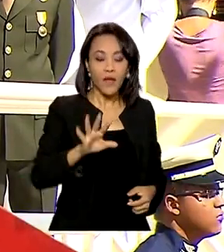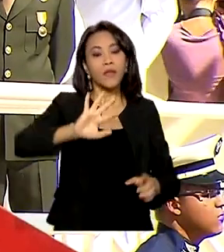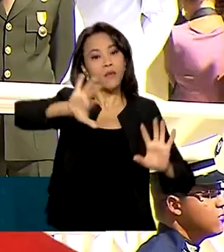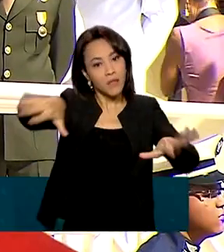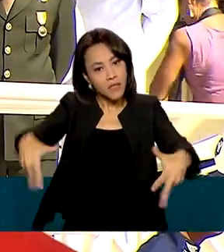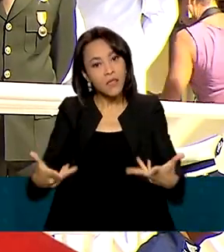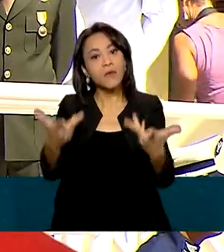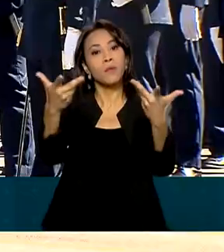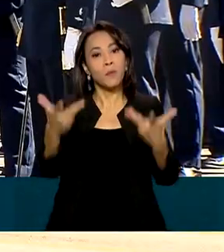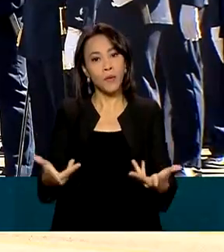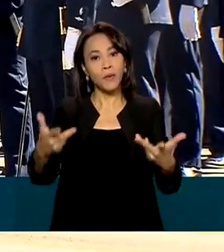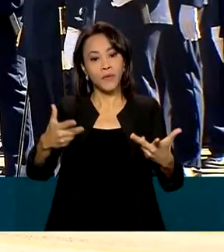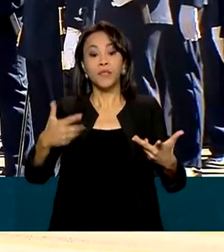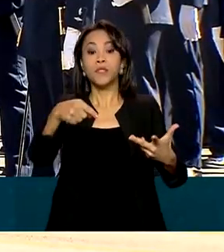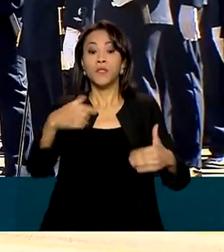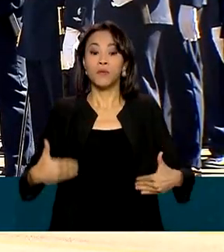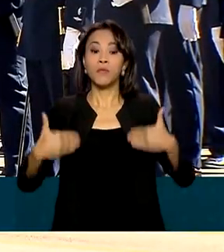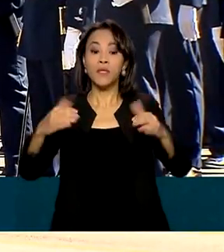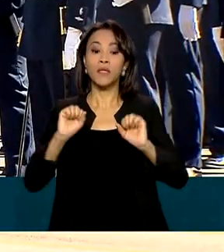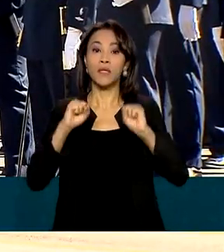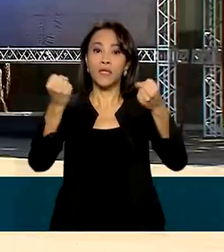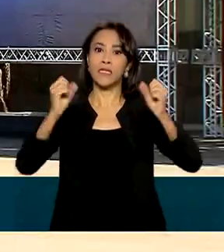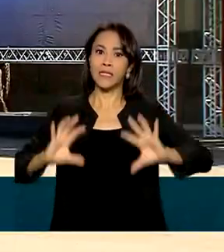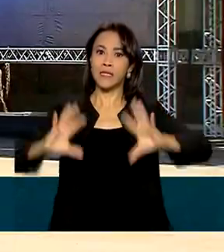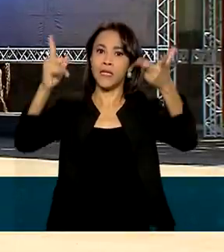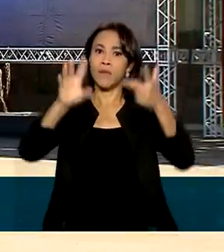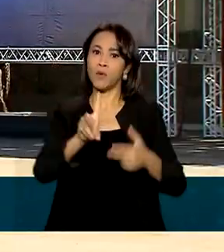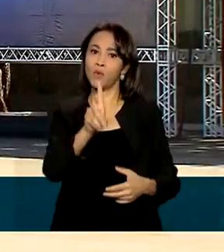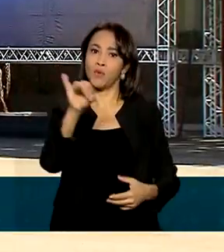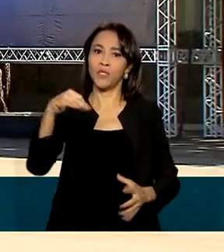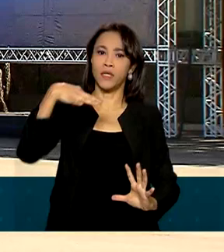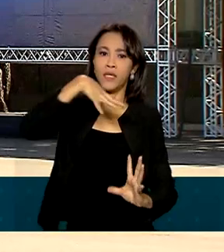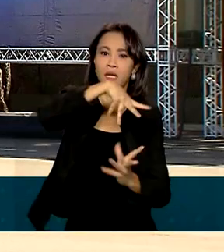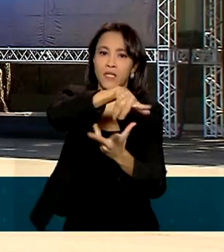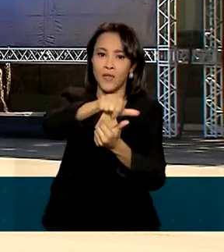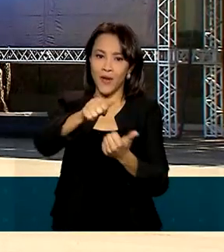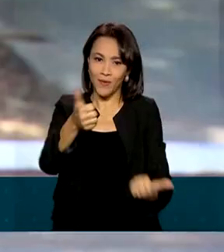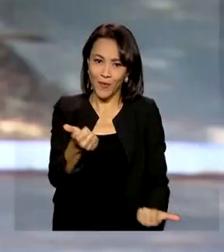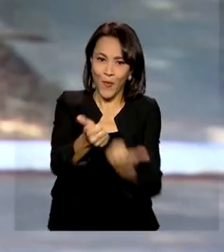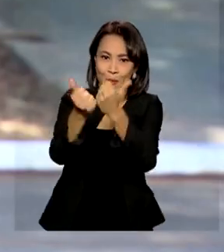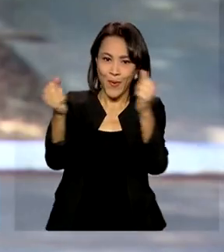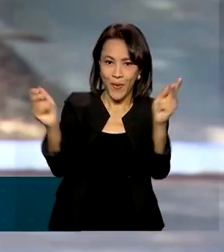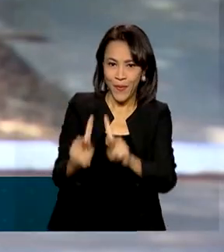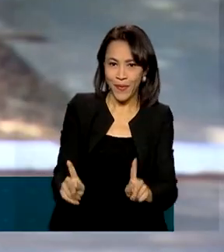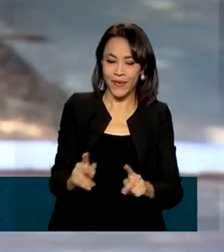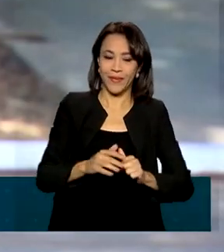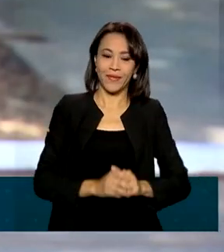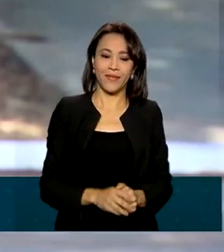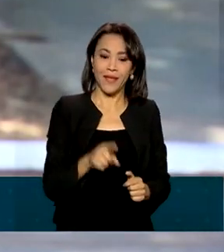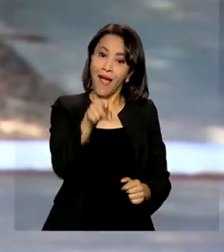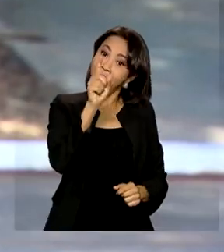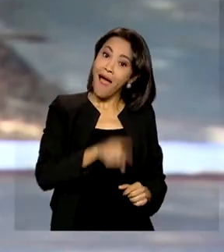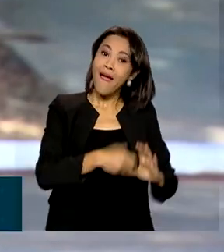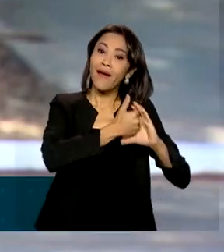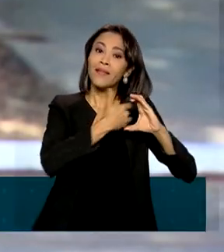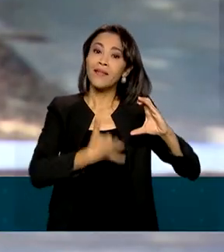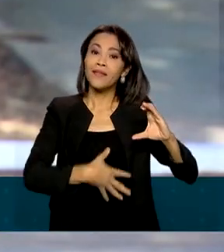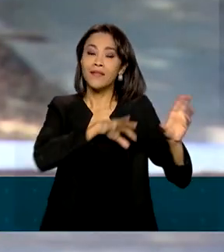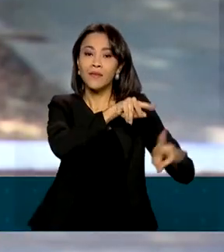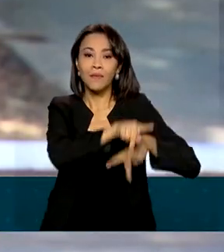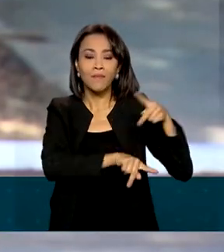Ministério da Defesa em Brasília celebrou o dia internacional dos mantenedores da Paz da característica do povo brasileiro